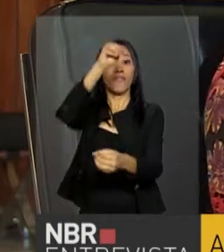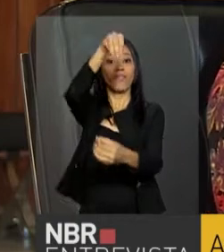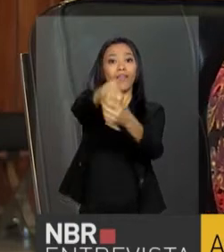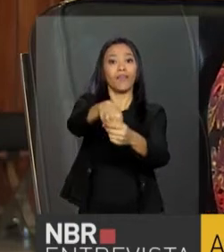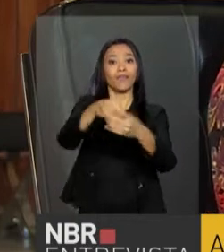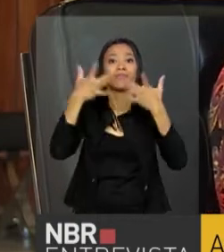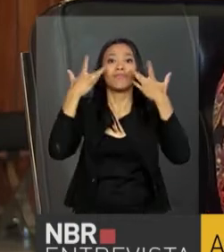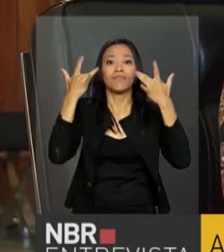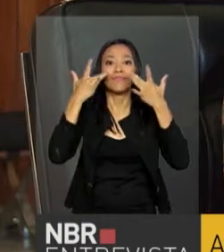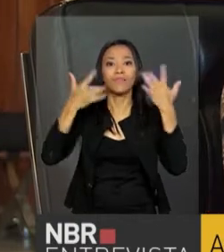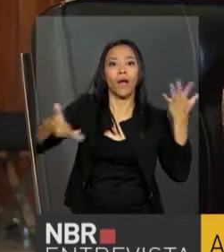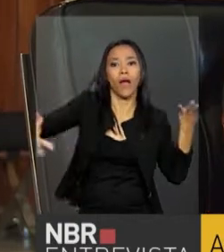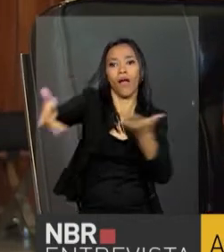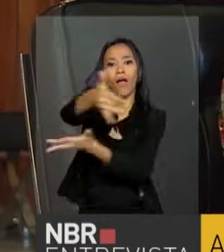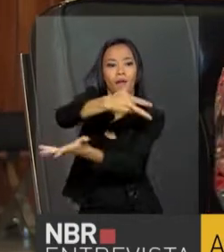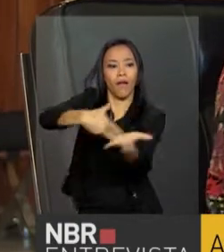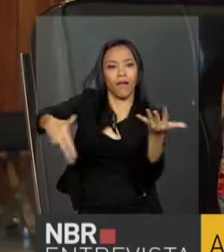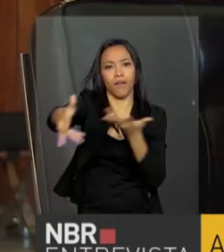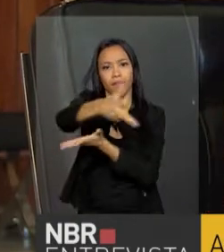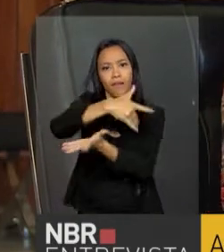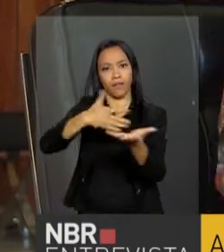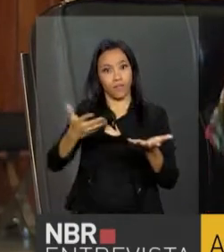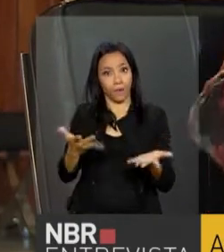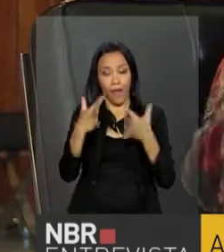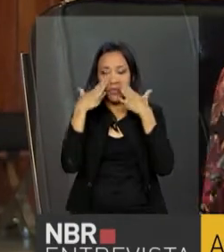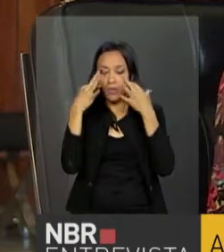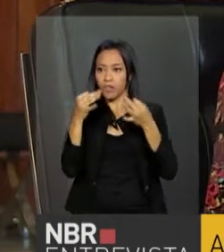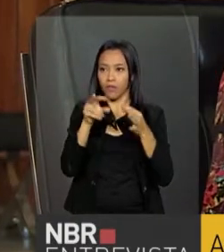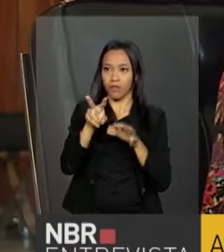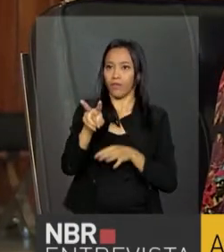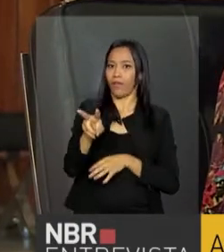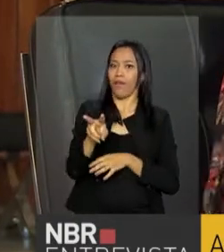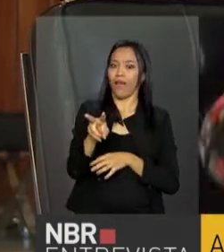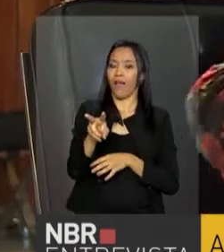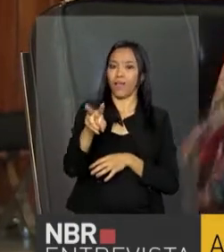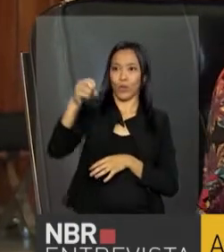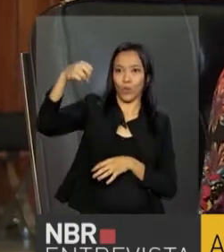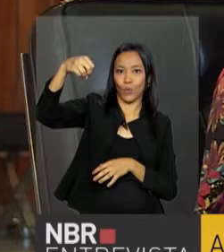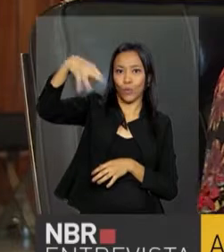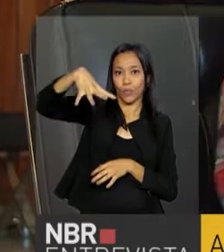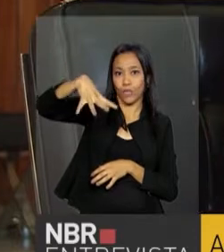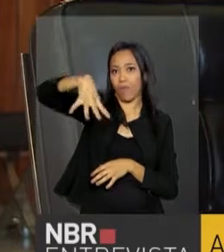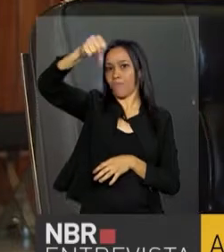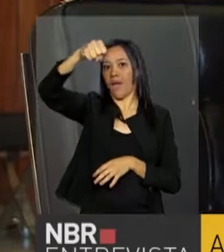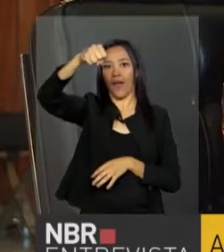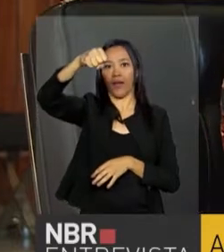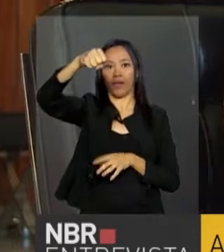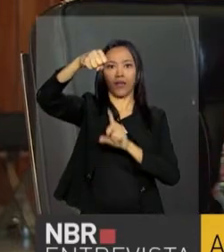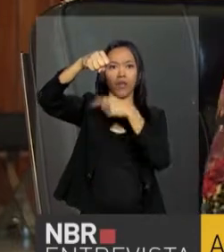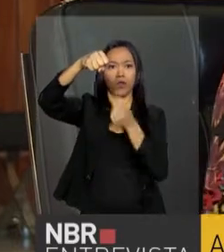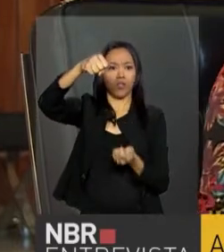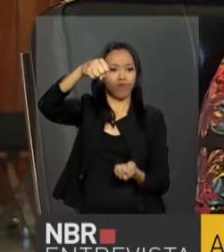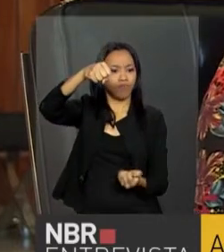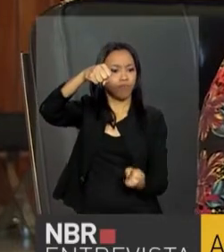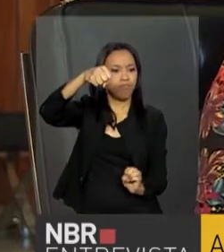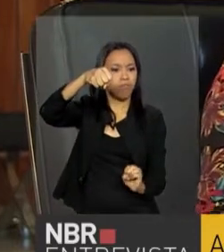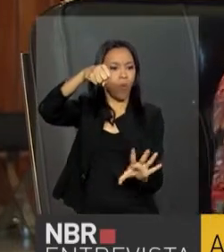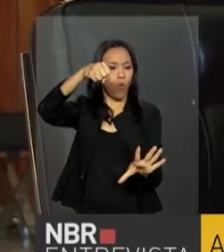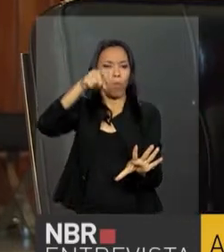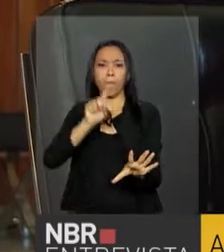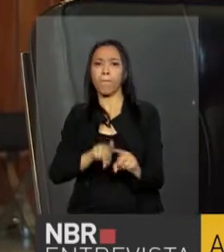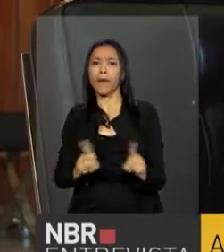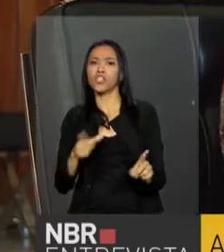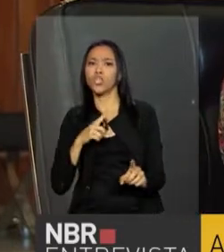do espetáculo. Então, era a tensão, uma hora as luzes apagavam, eram só lanternas, mas tinha uma